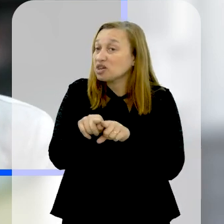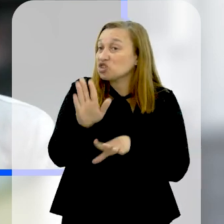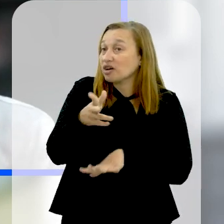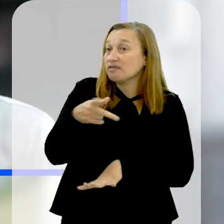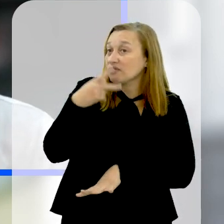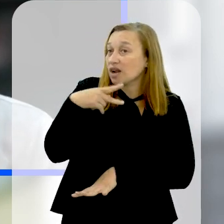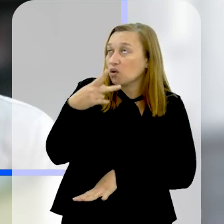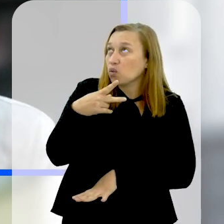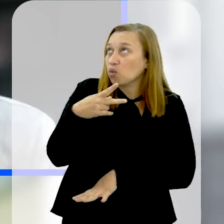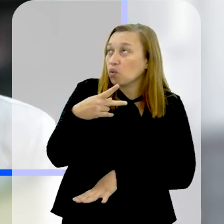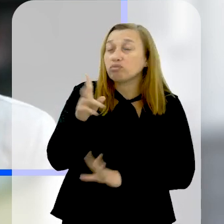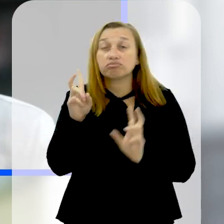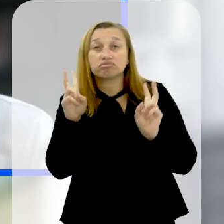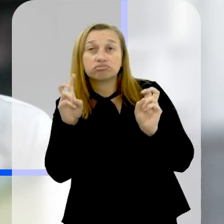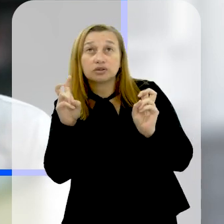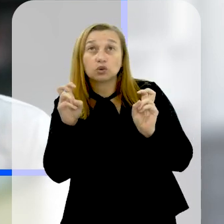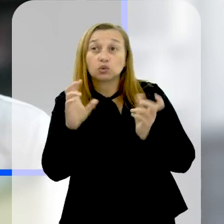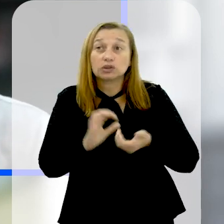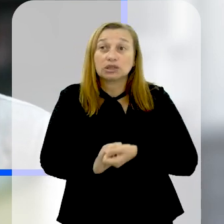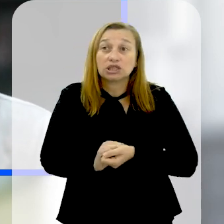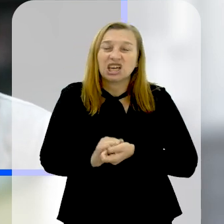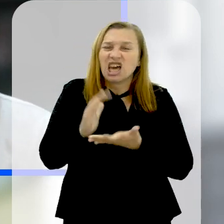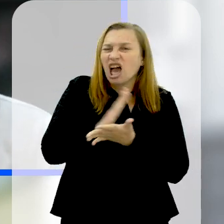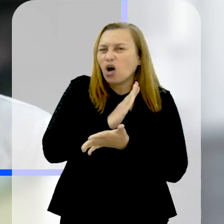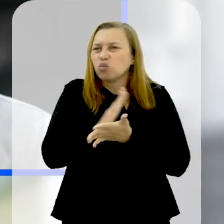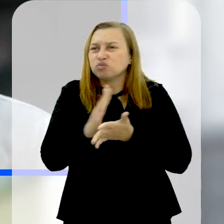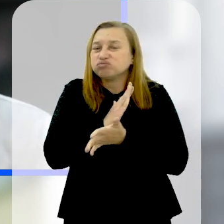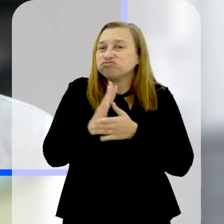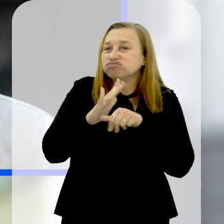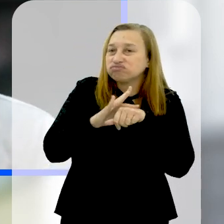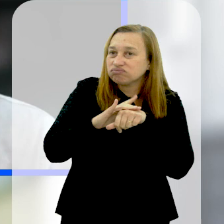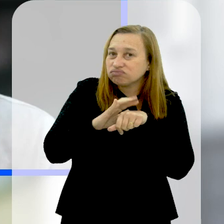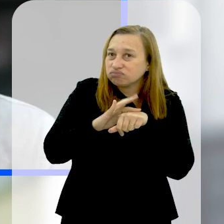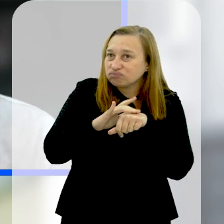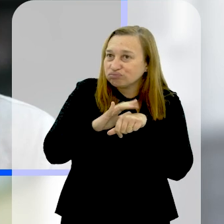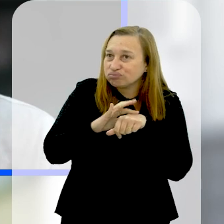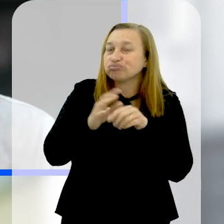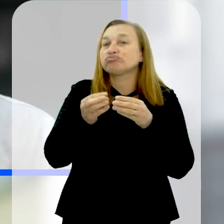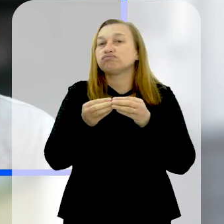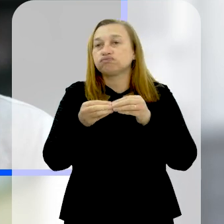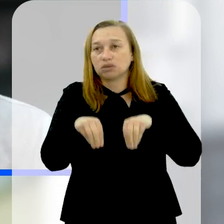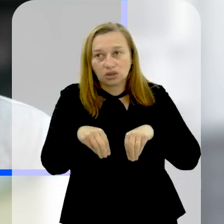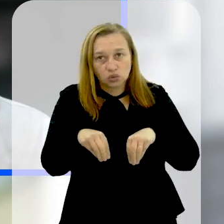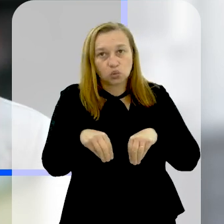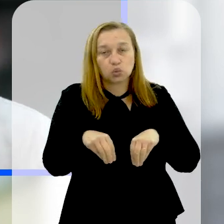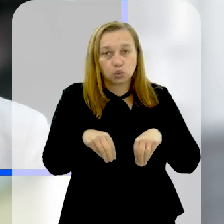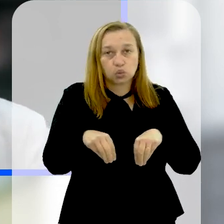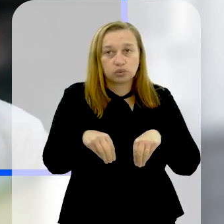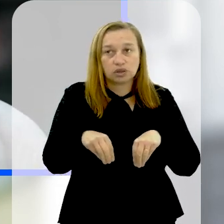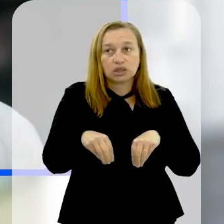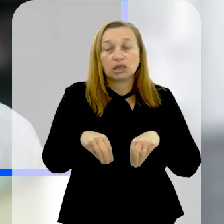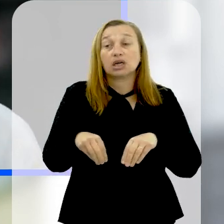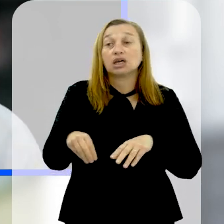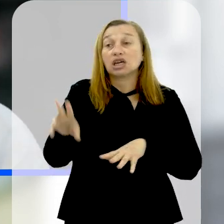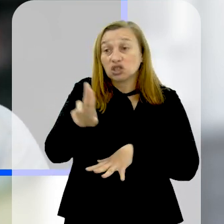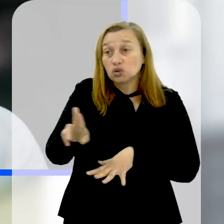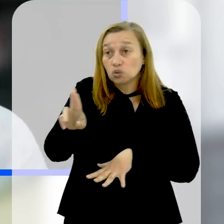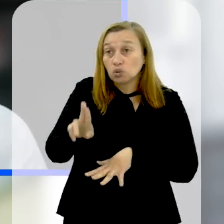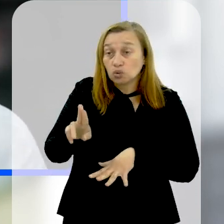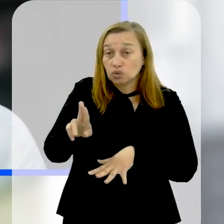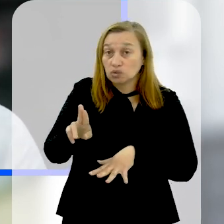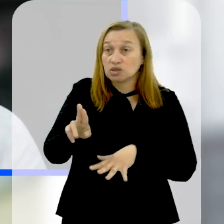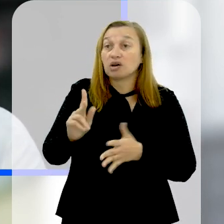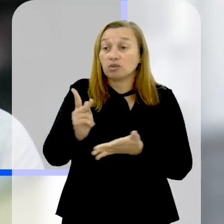você também já citou aqui a questão de algumas doenças, né, alguns prejuízos que esse